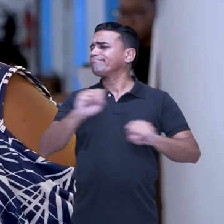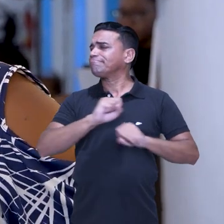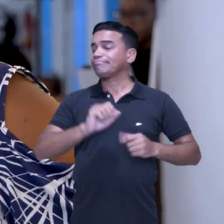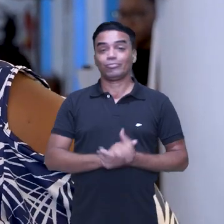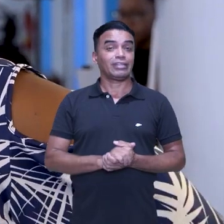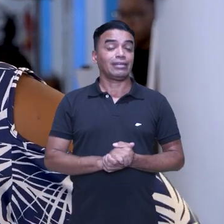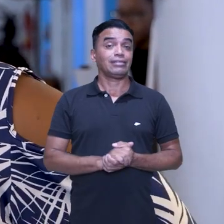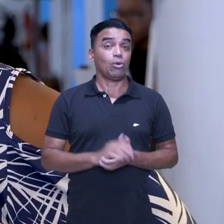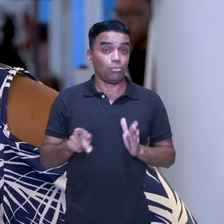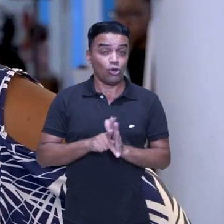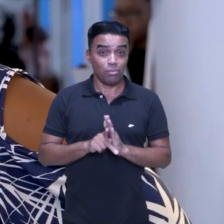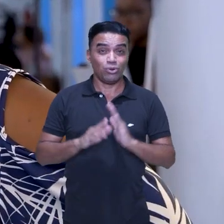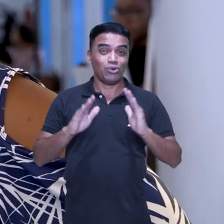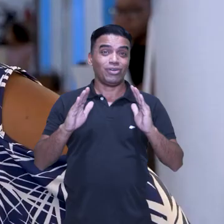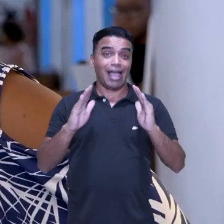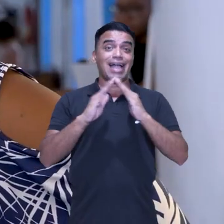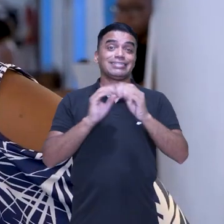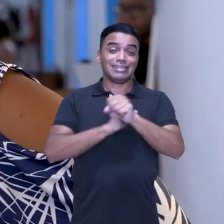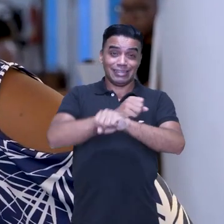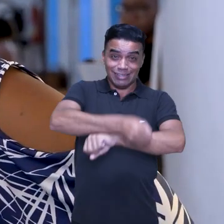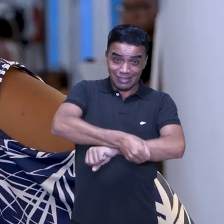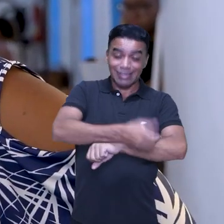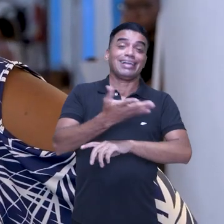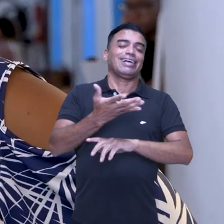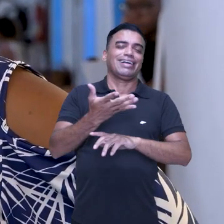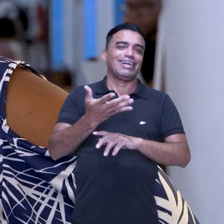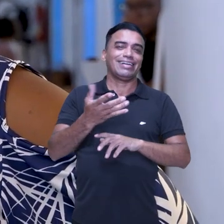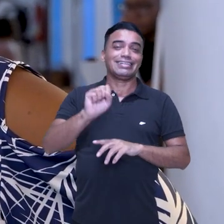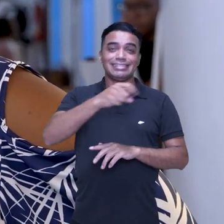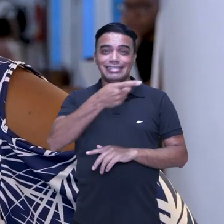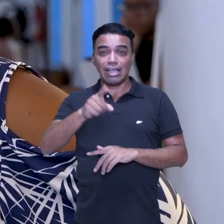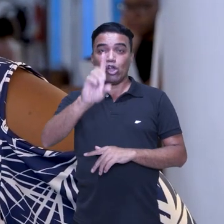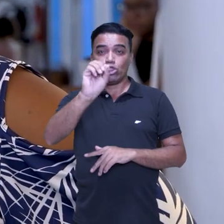Como remanescente do Quilombo São Domingos, muito feliz por passar na